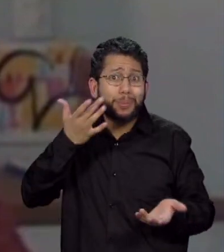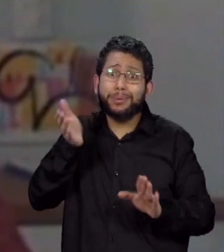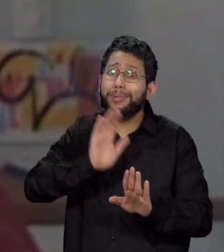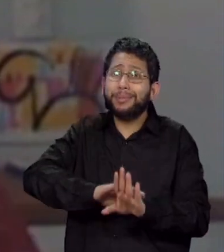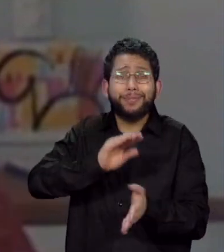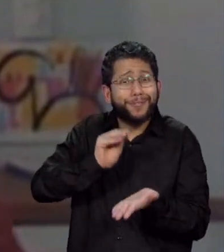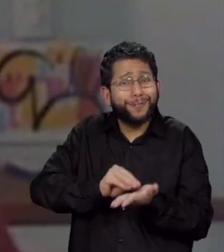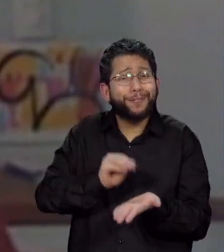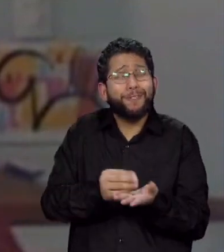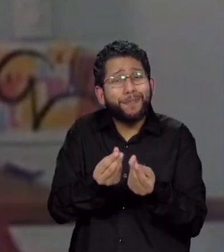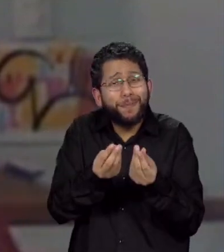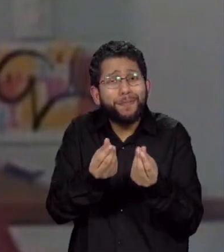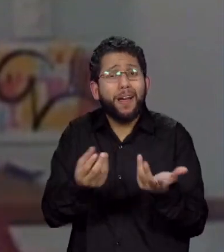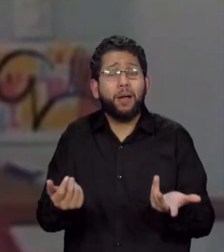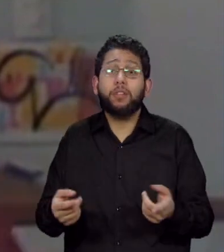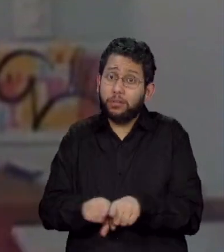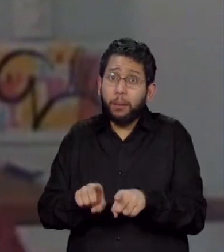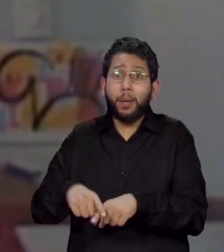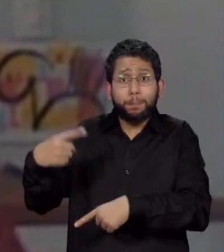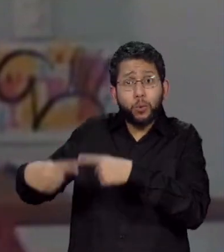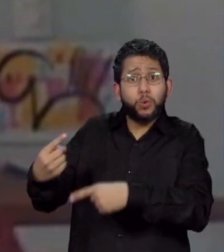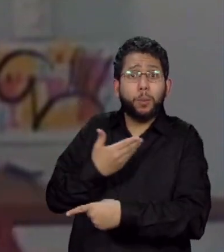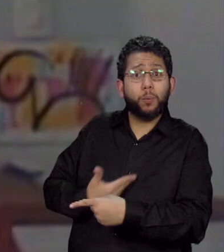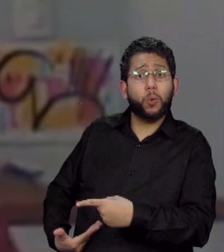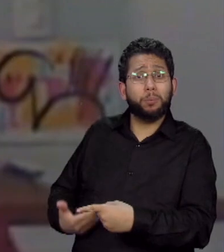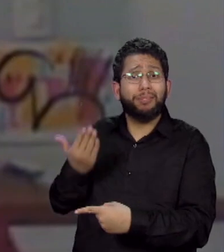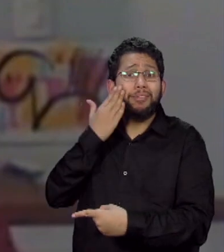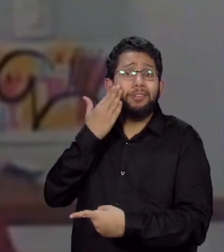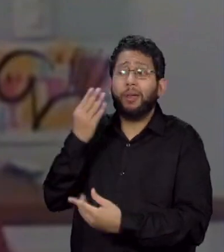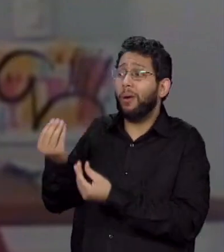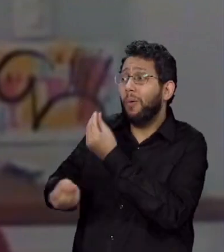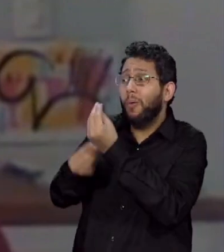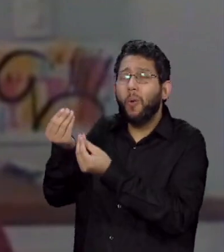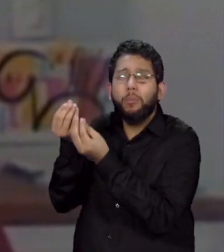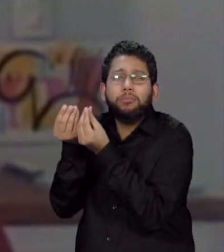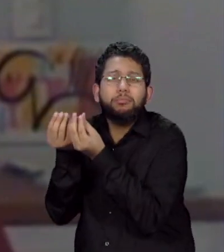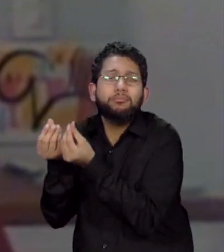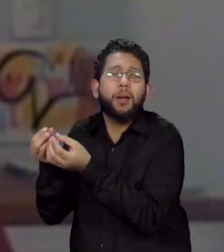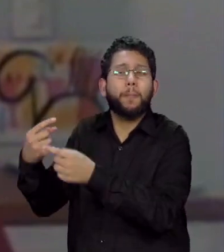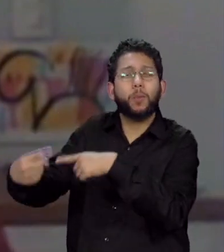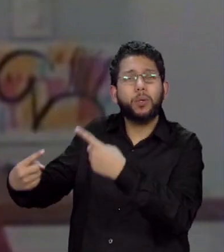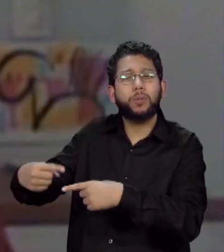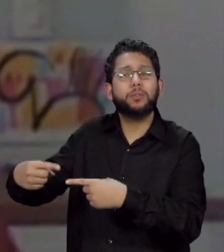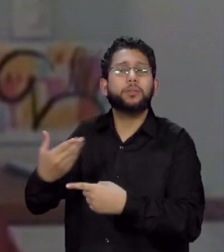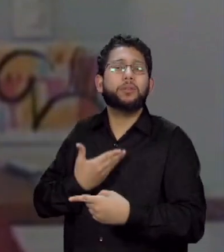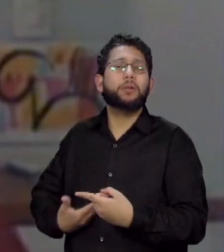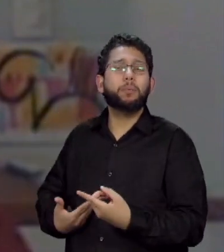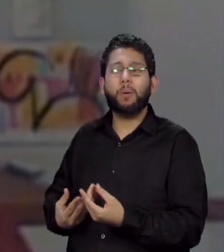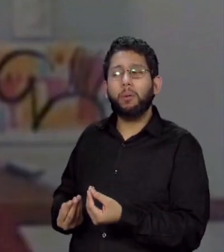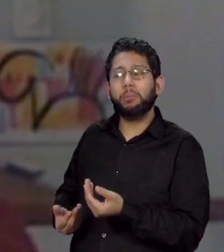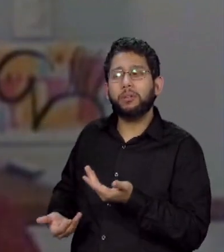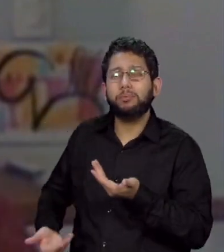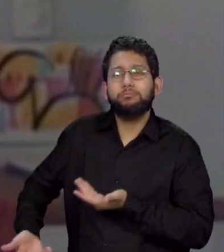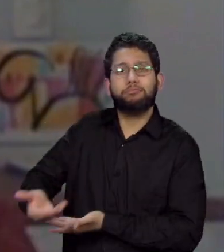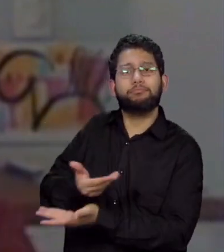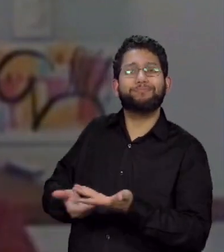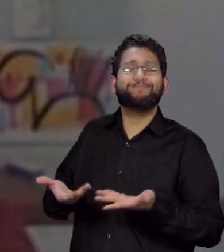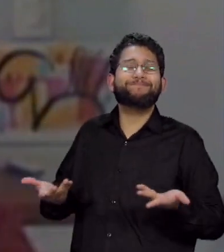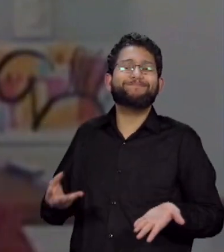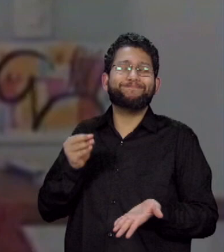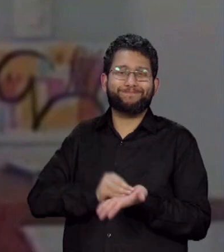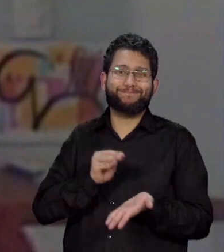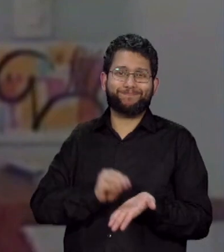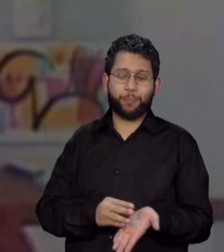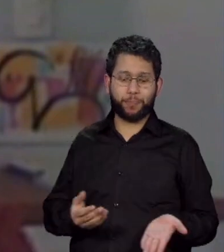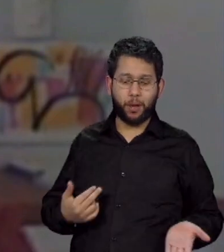enfim, e mesmo com políticas públicas, né, de entender como é que são esses meandros das políticas públicas. Então, eu